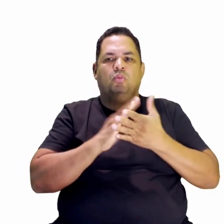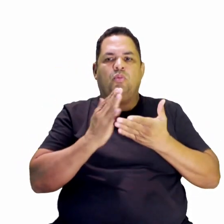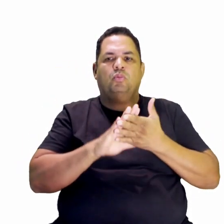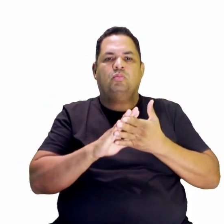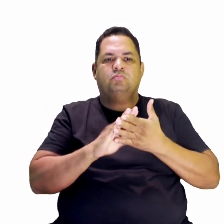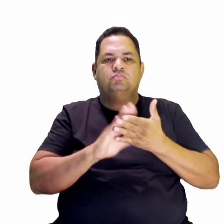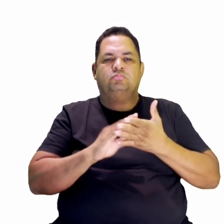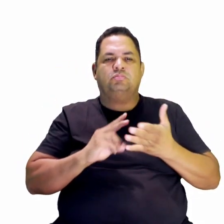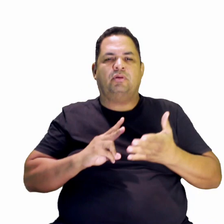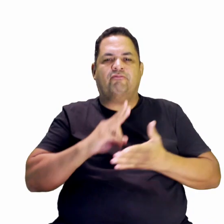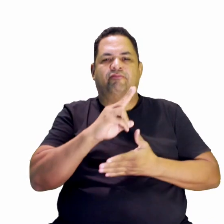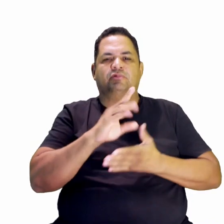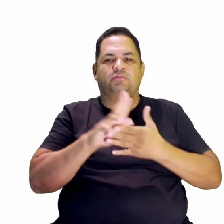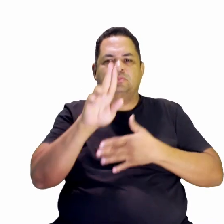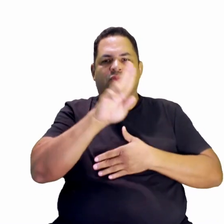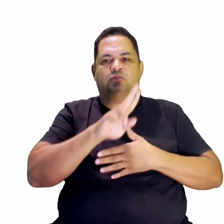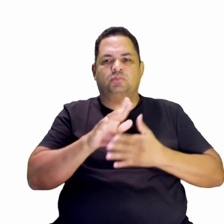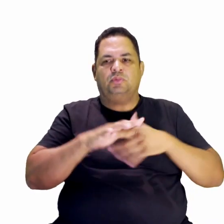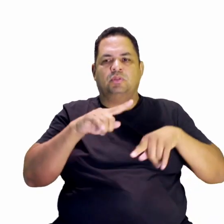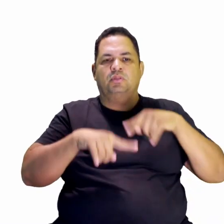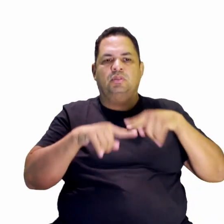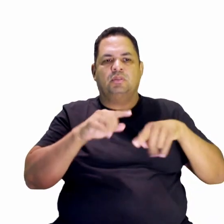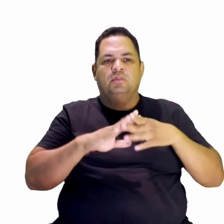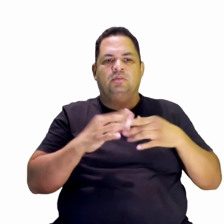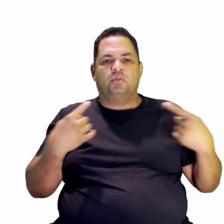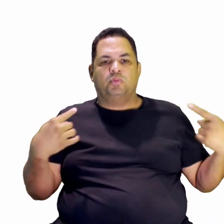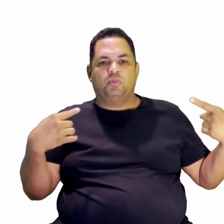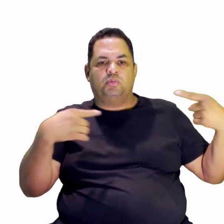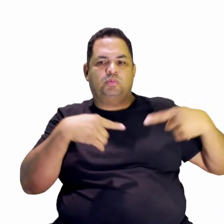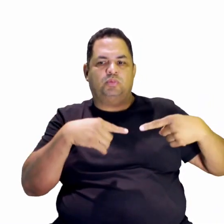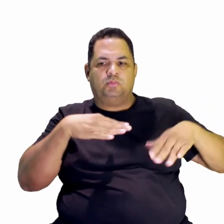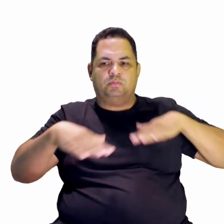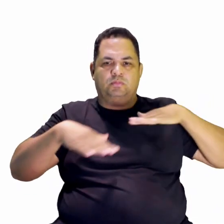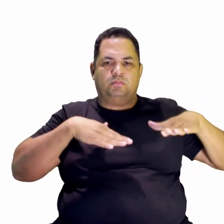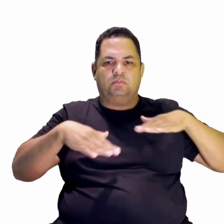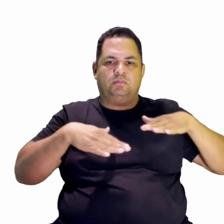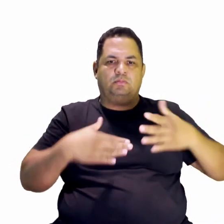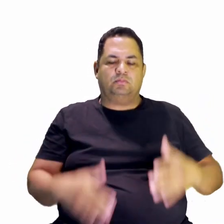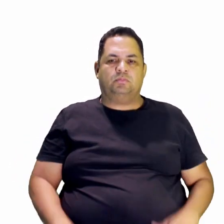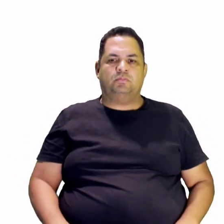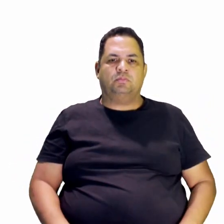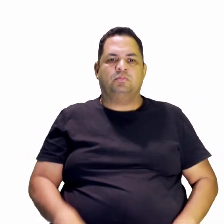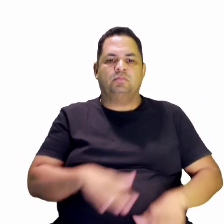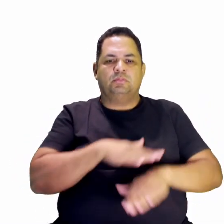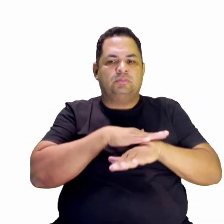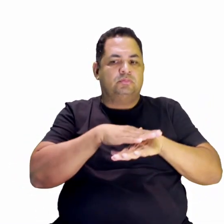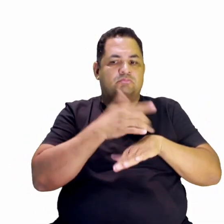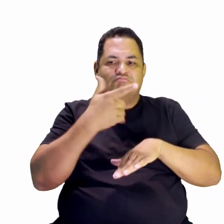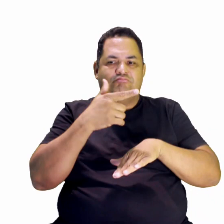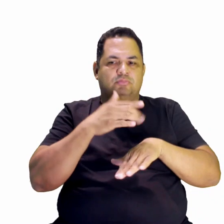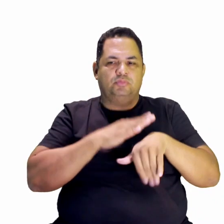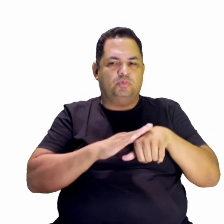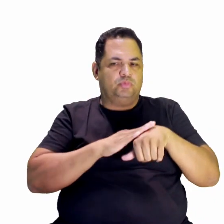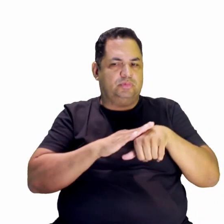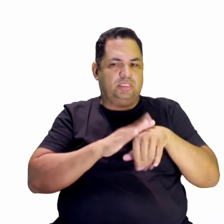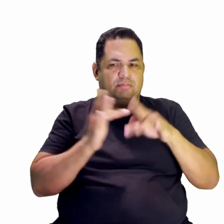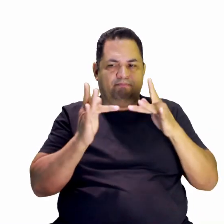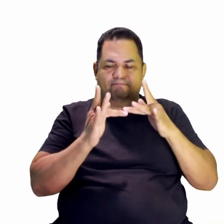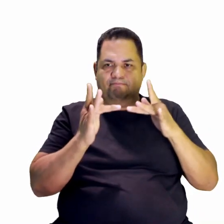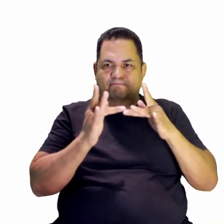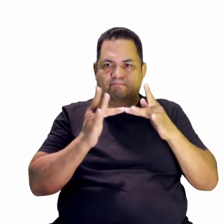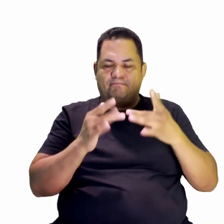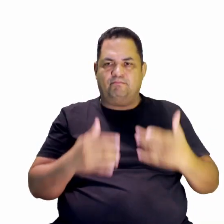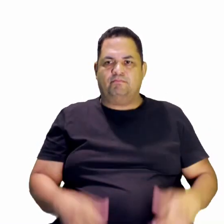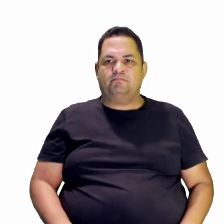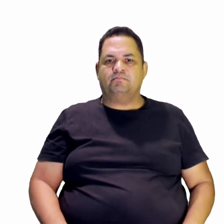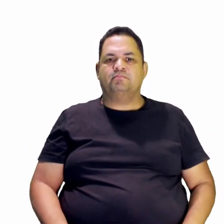intensidade da força que deve ser aplicada sobre o corpo contra o sentido do movimento. Quando fala liso, quer dizer que não tem atrito. Então, que